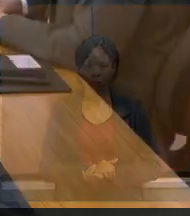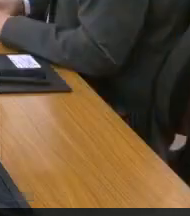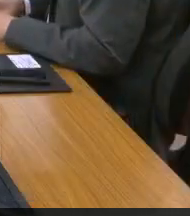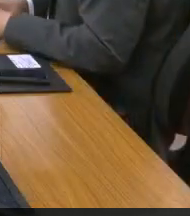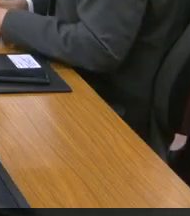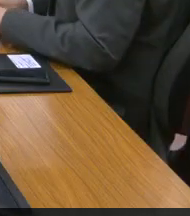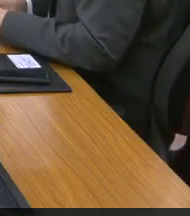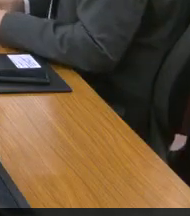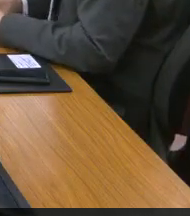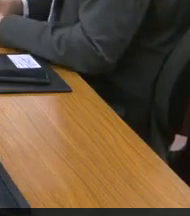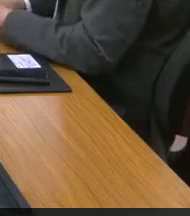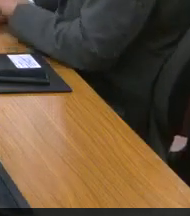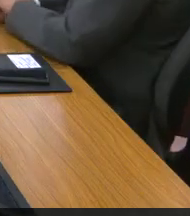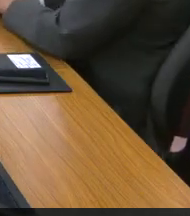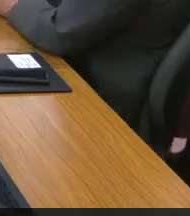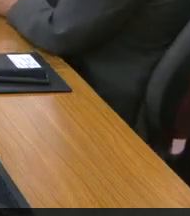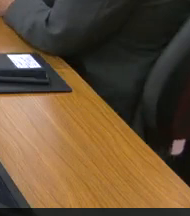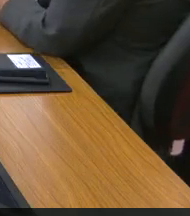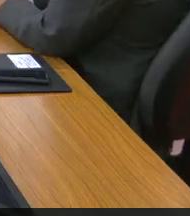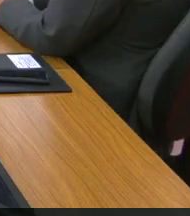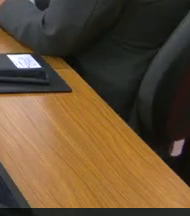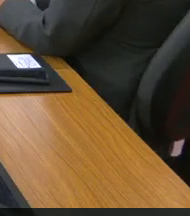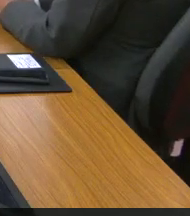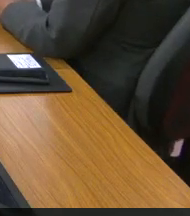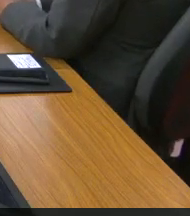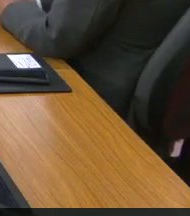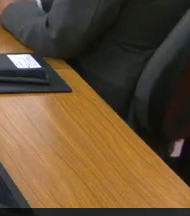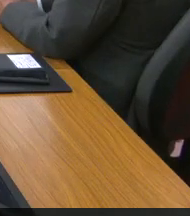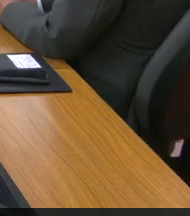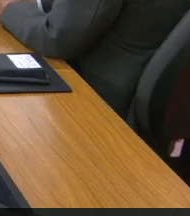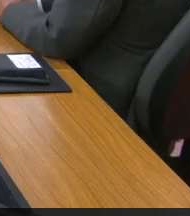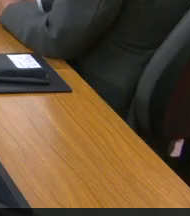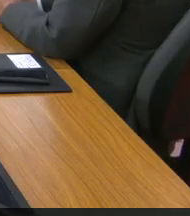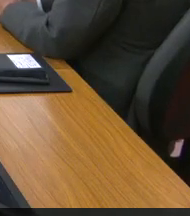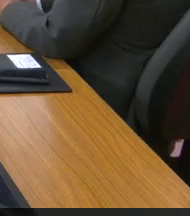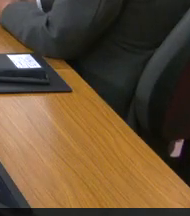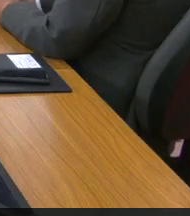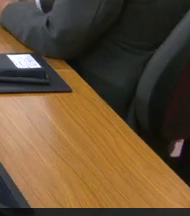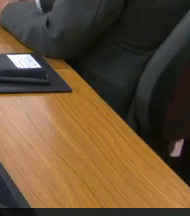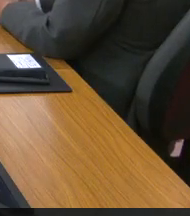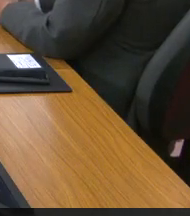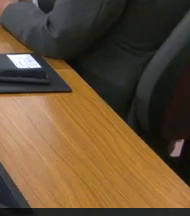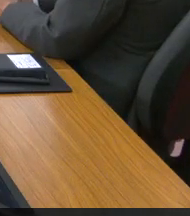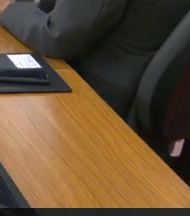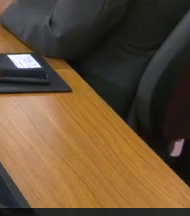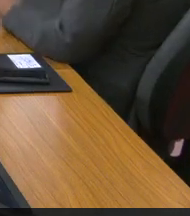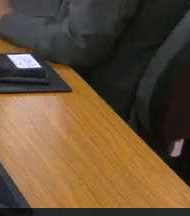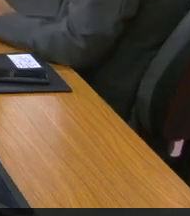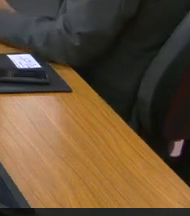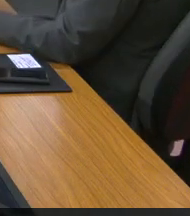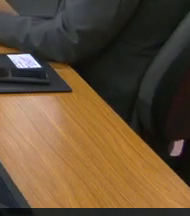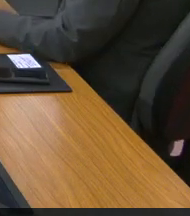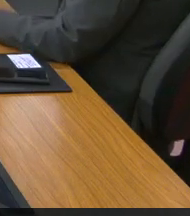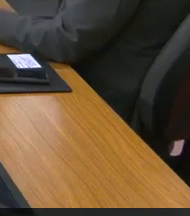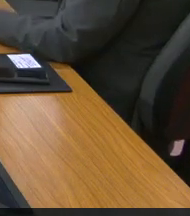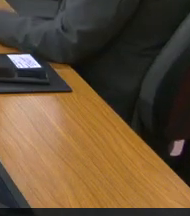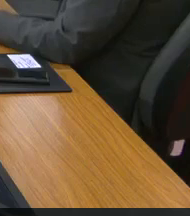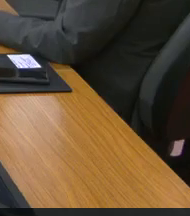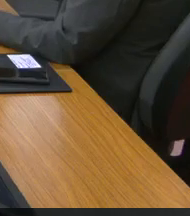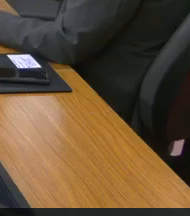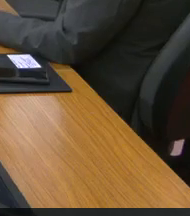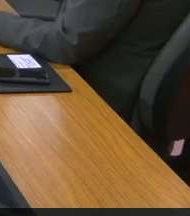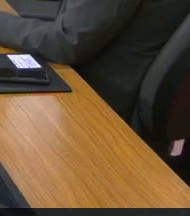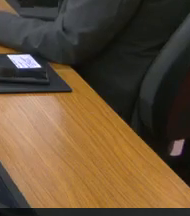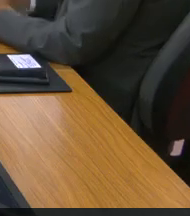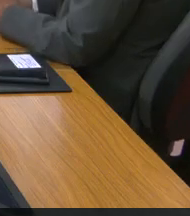passar fala para secretaria Júlia Obrigada Deputado é eu queria mais uma vez reconhecer o